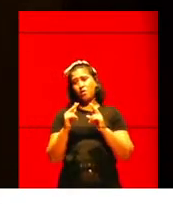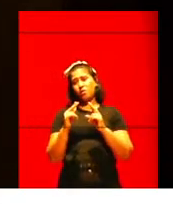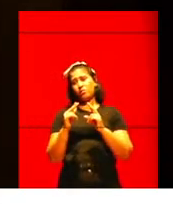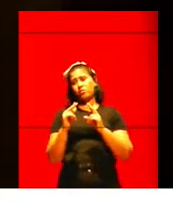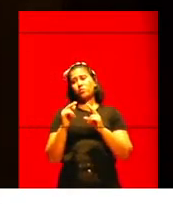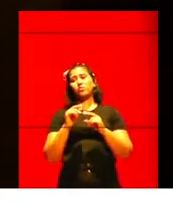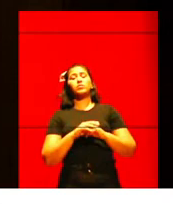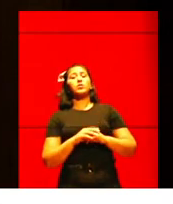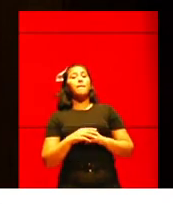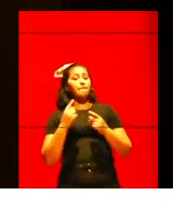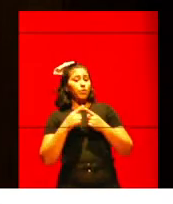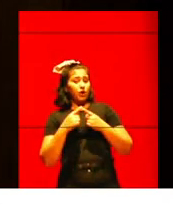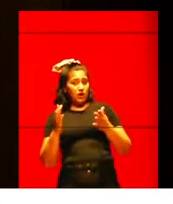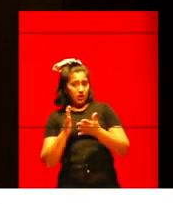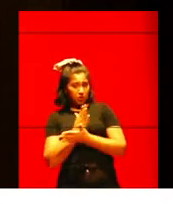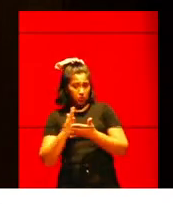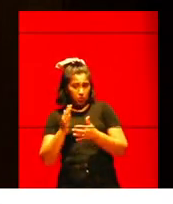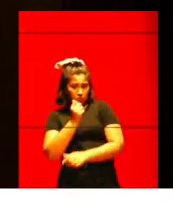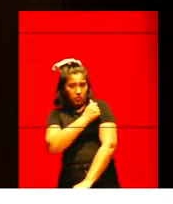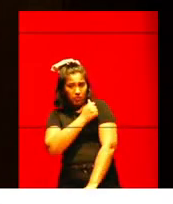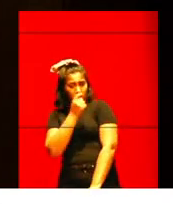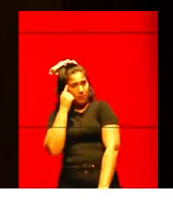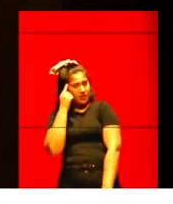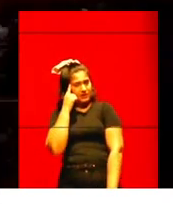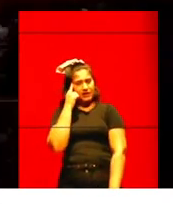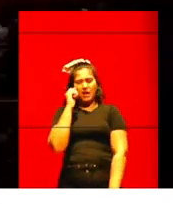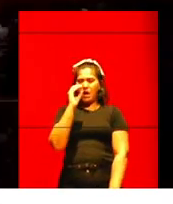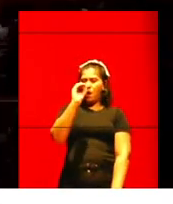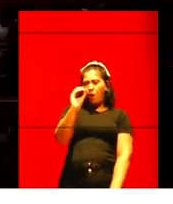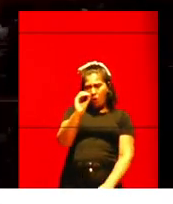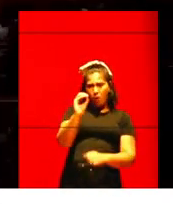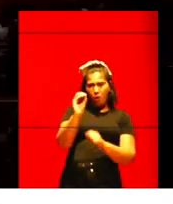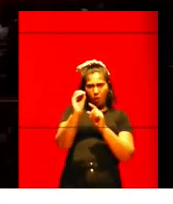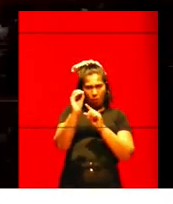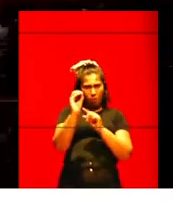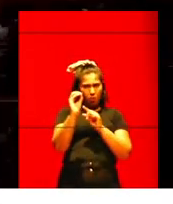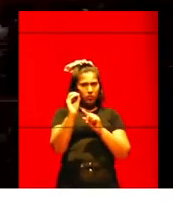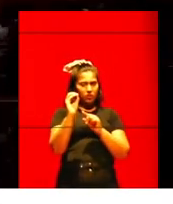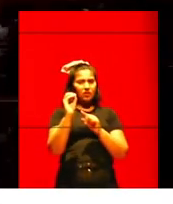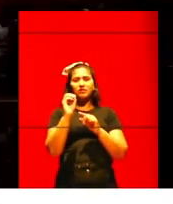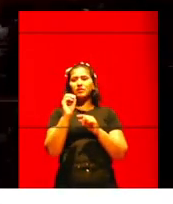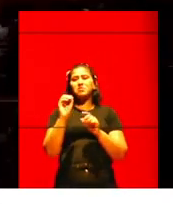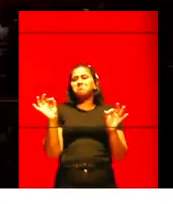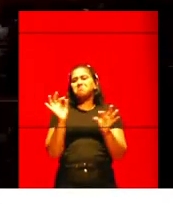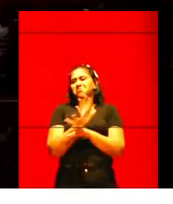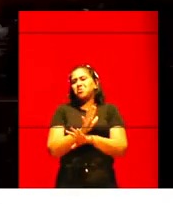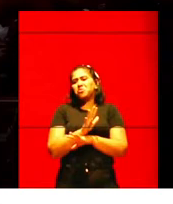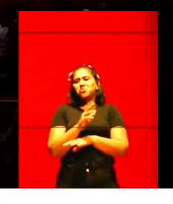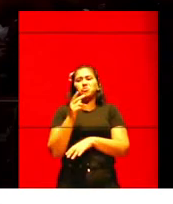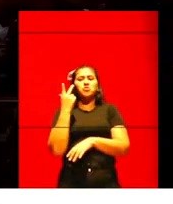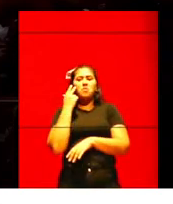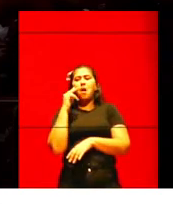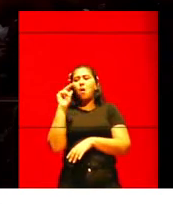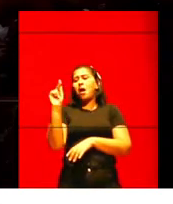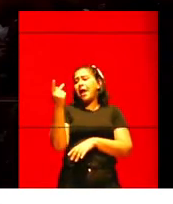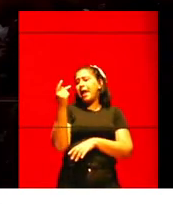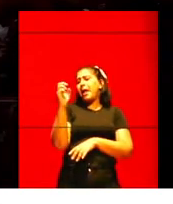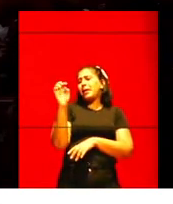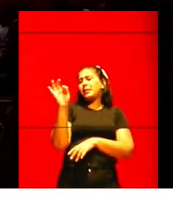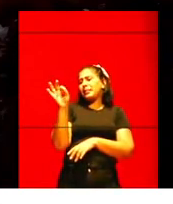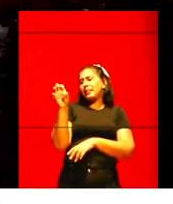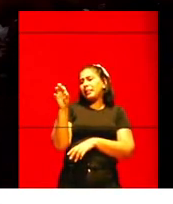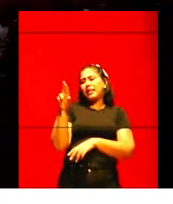alunos acham, às vezes, que quando tem o oxigênio aqui, ó, já é cadeia heterogênea, mas